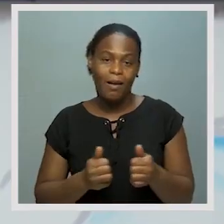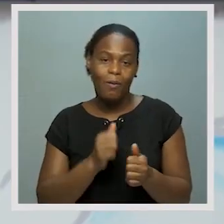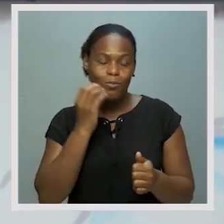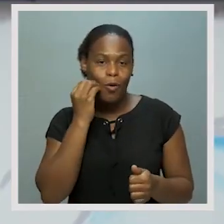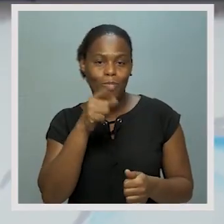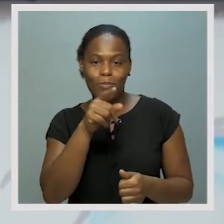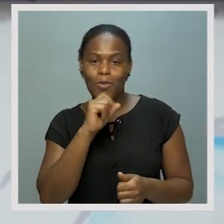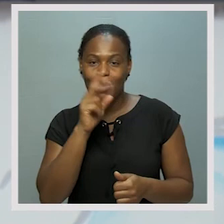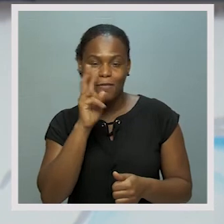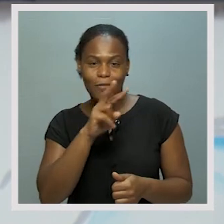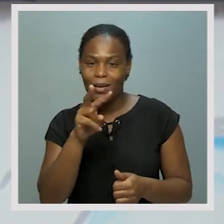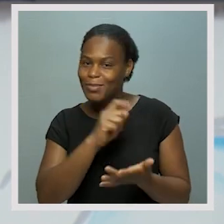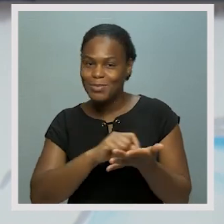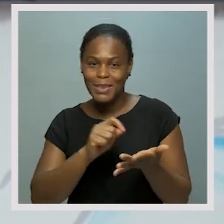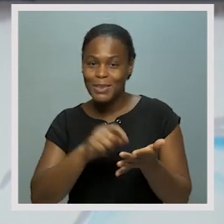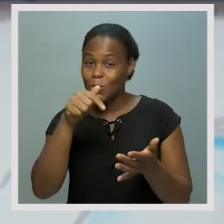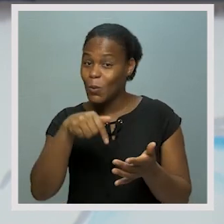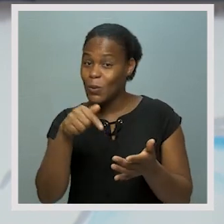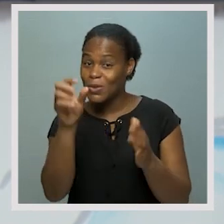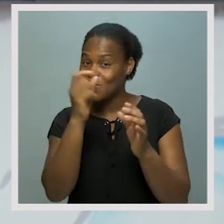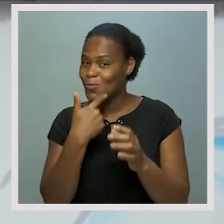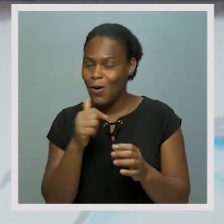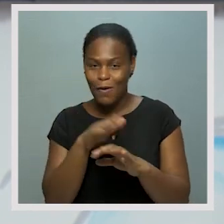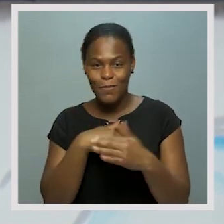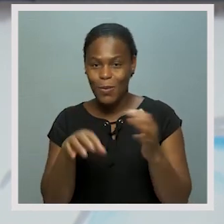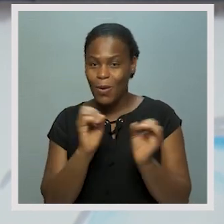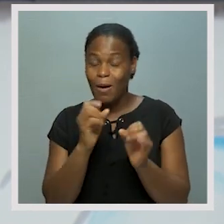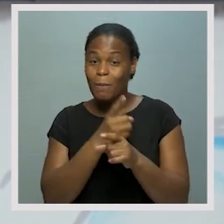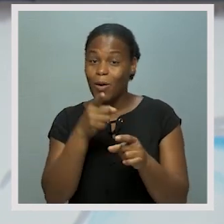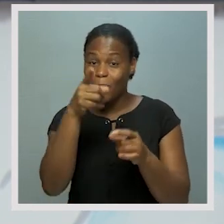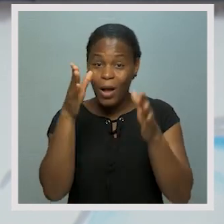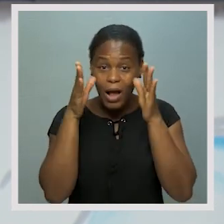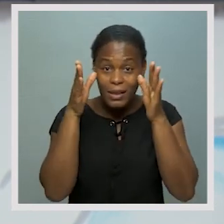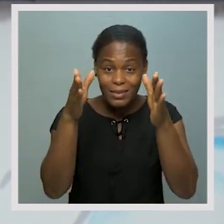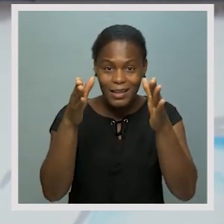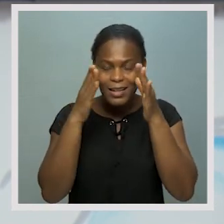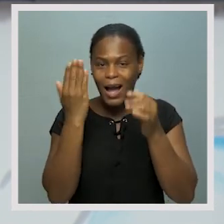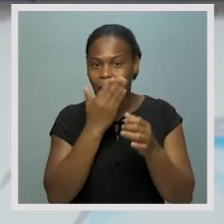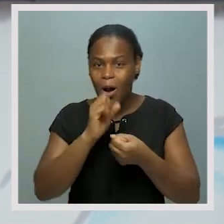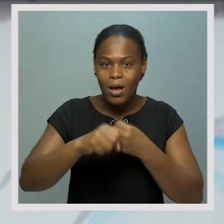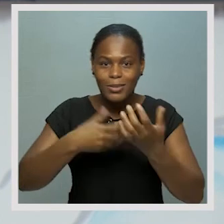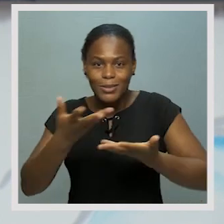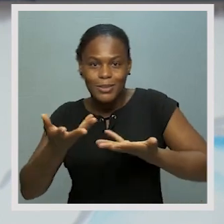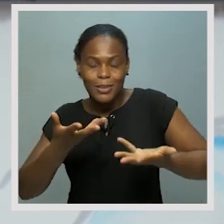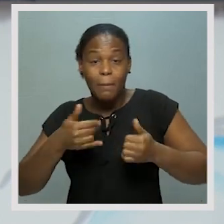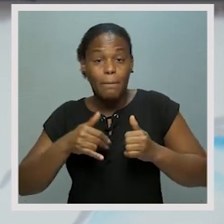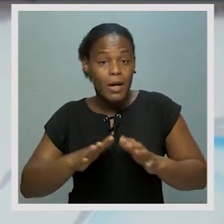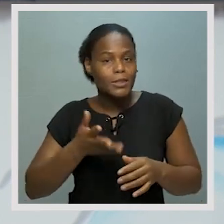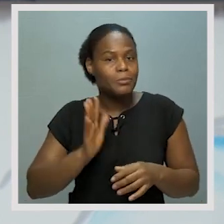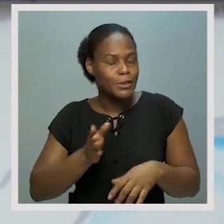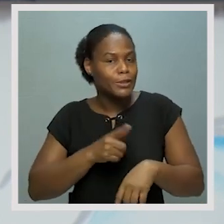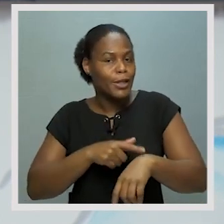Como pode reparar, não fizemos exercícios hoje porque você esteve muito atento, a aula foi muito interativa,